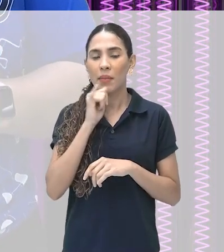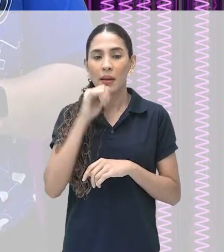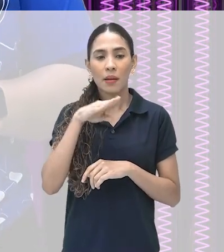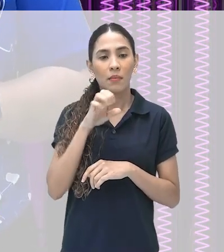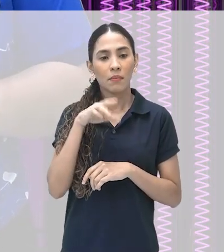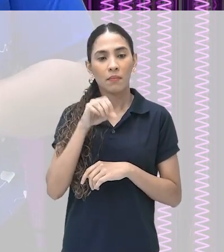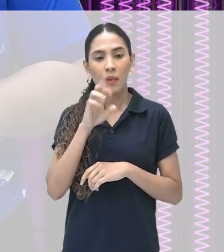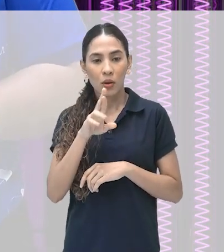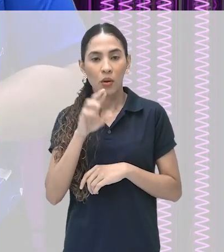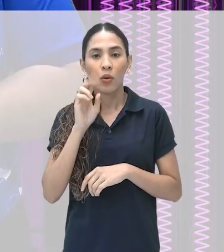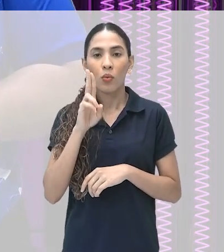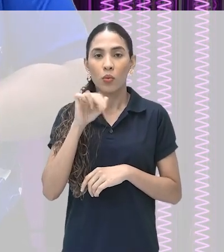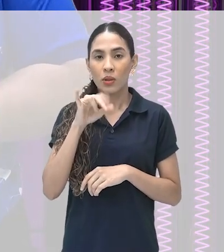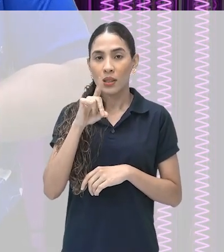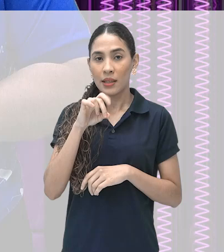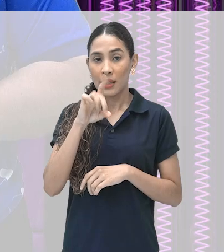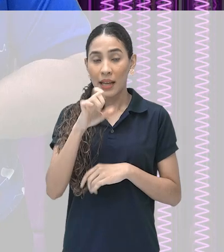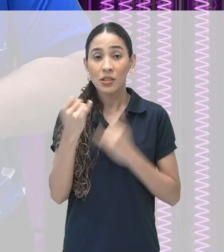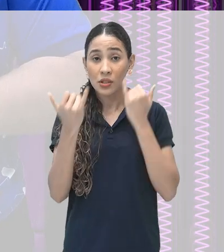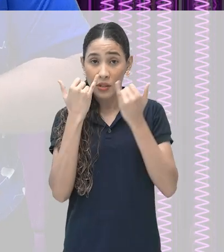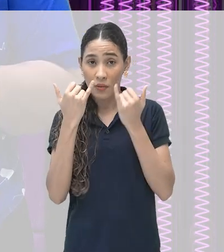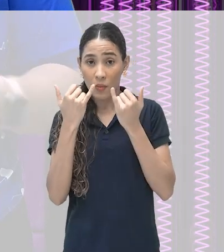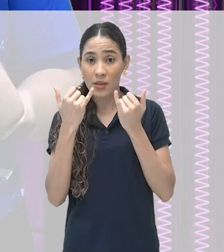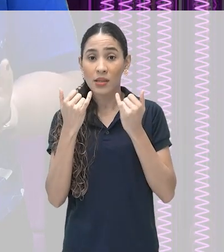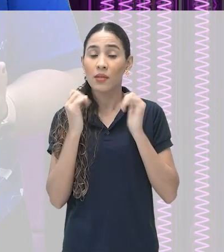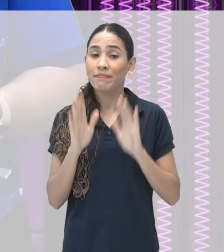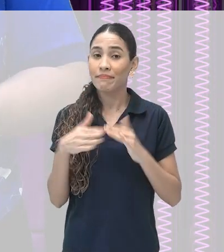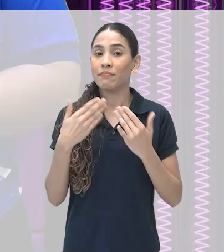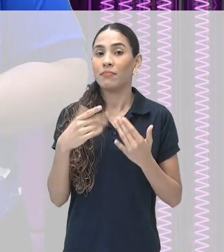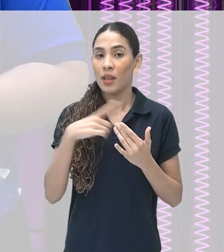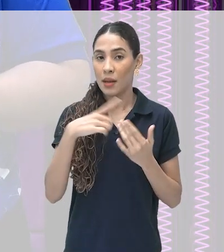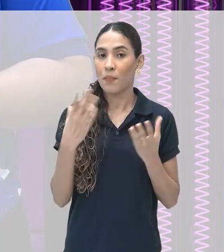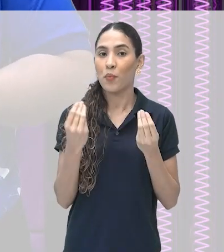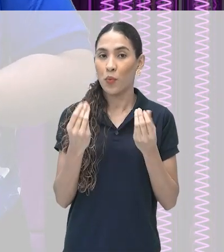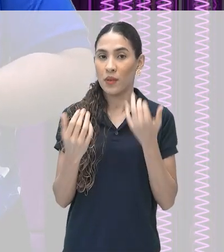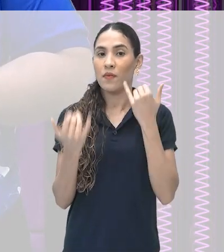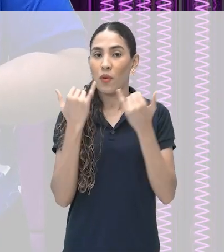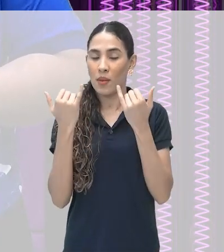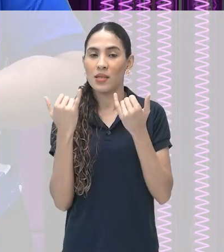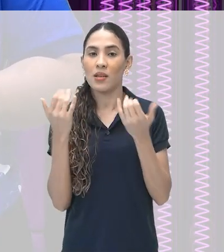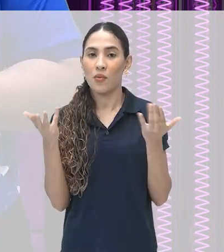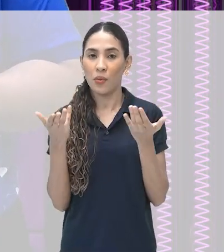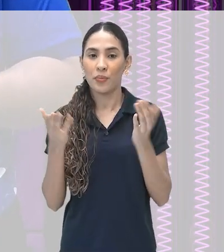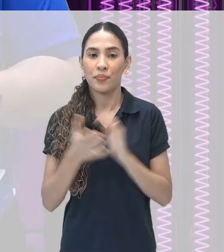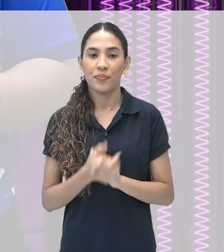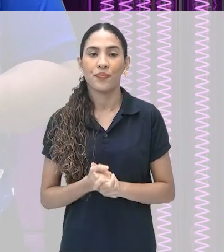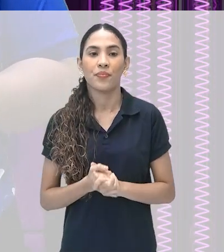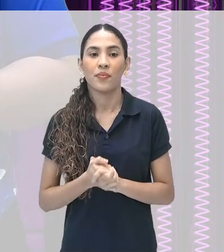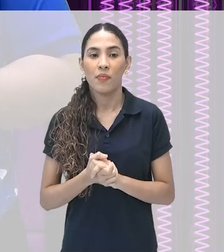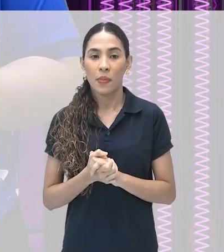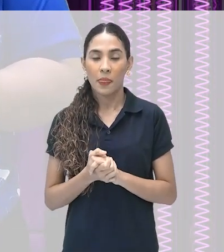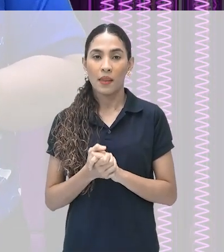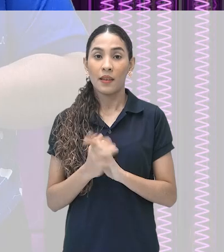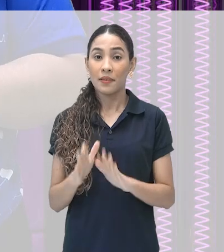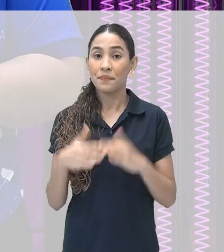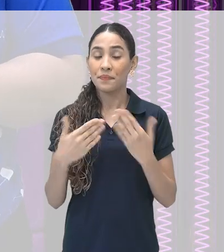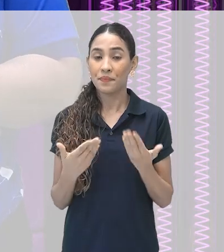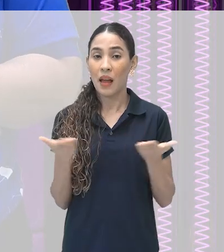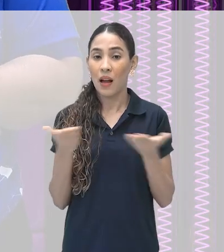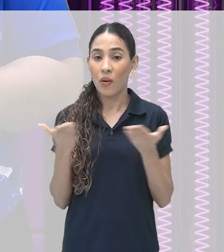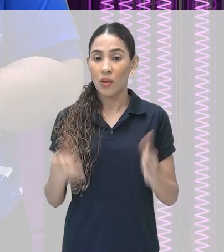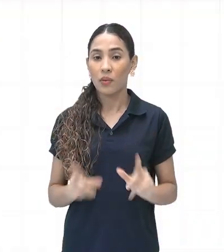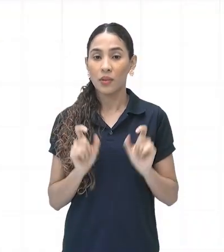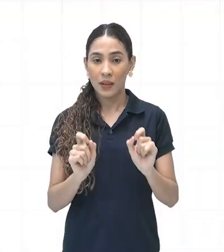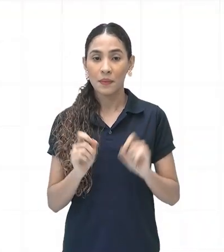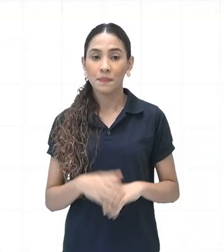medida de informação. Olha só quantas informações a gente está tendo agora, E vamos,